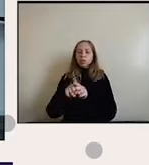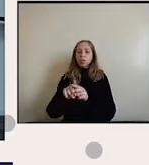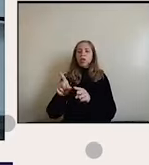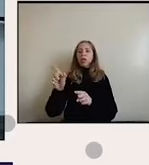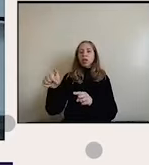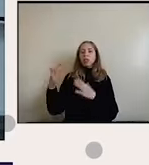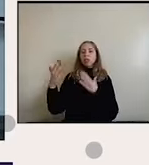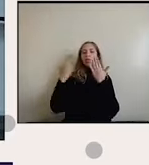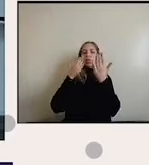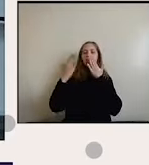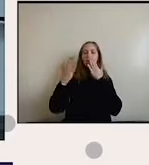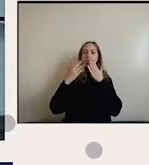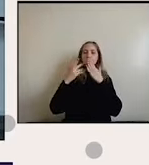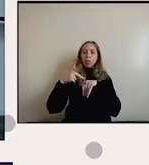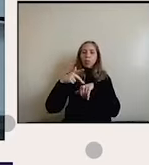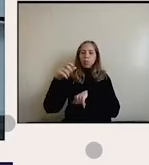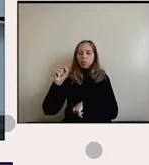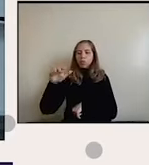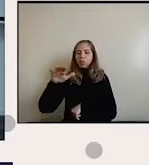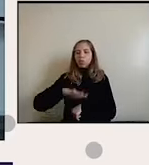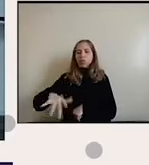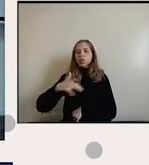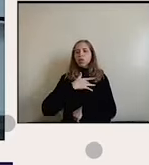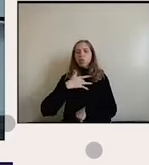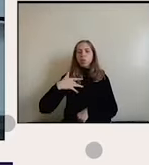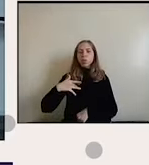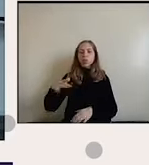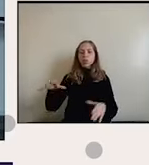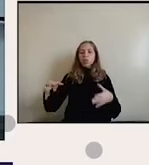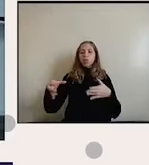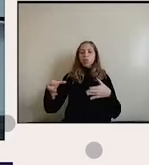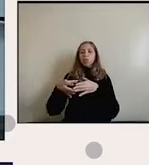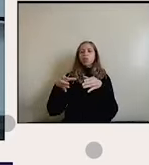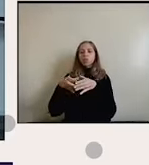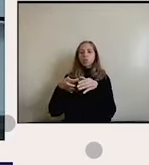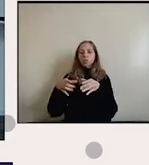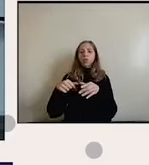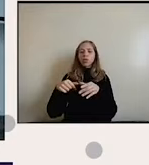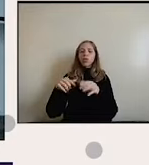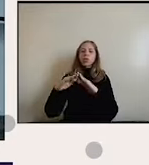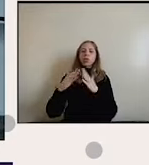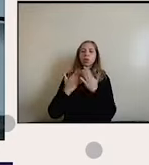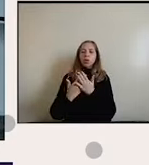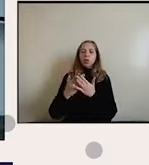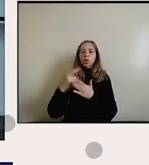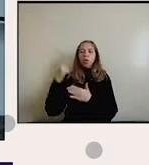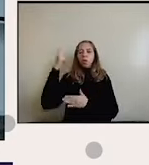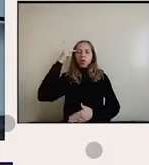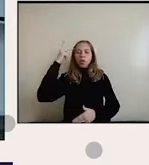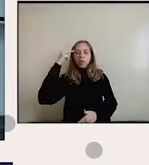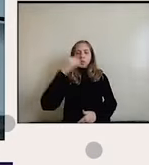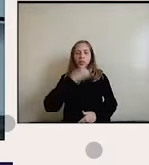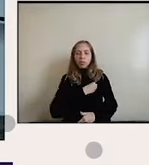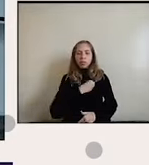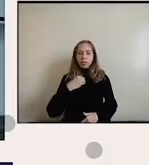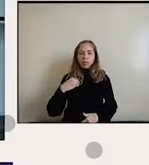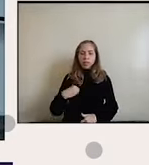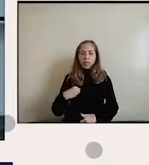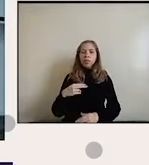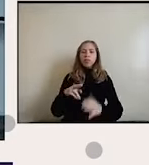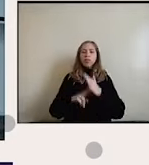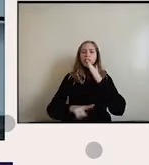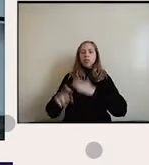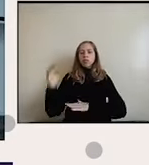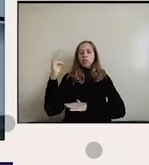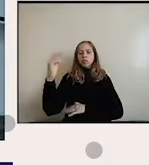pós-doutor em saúde coletiva pela Escola Paulista de Medicina da Universidade Federal de São Paulo e professor adjunto